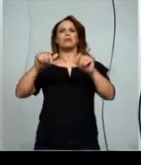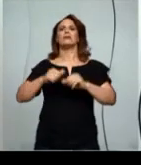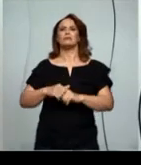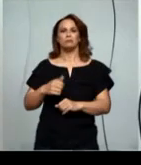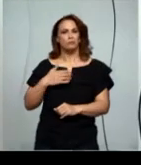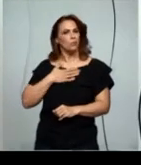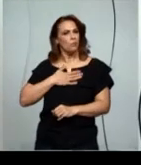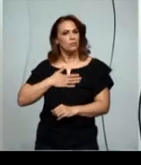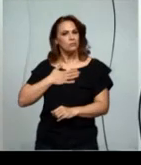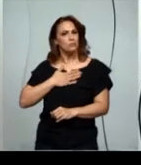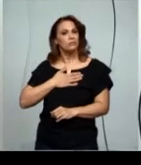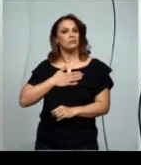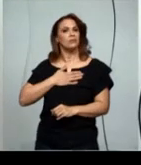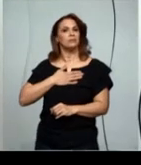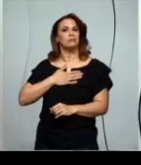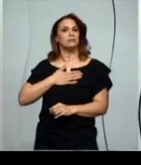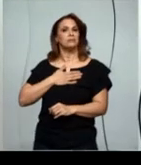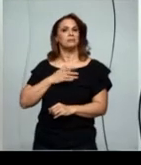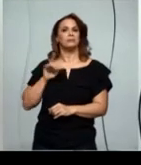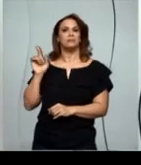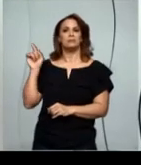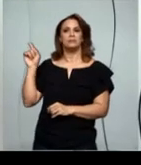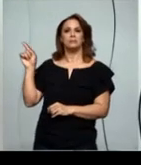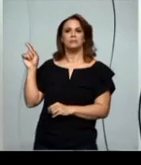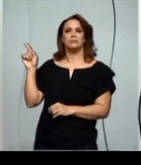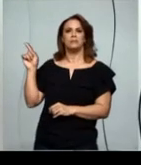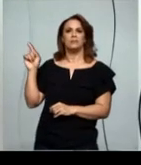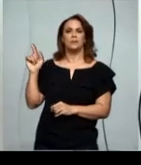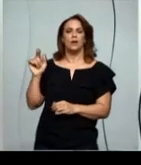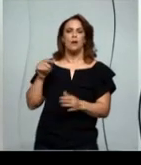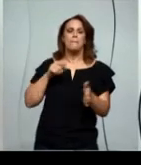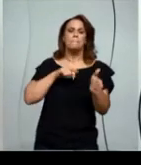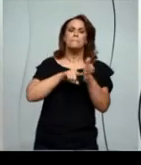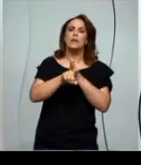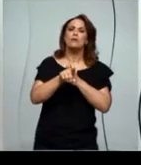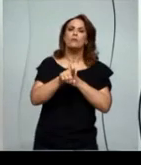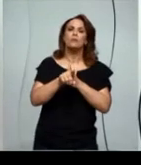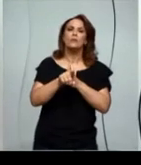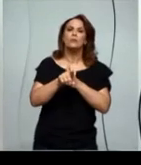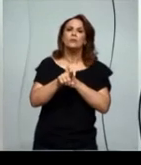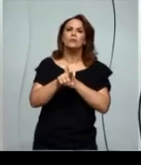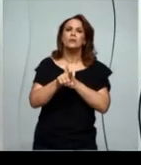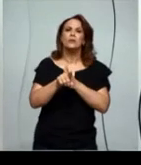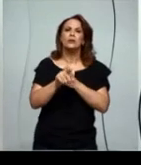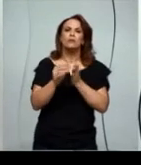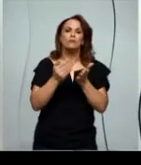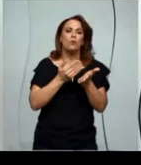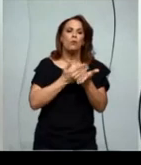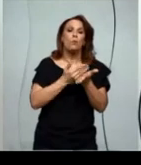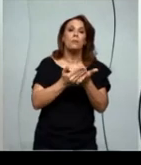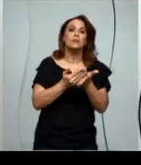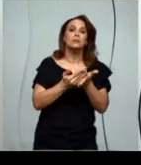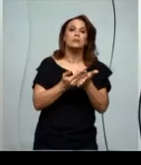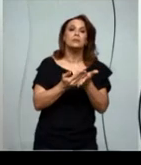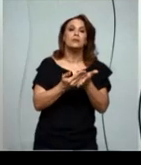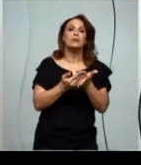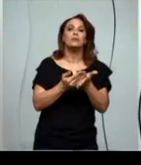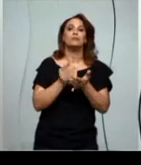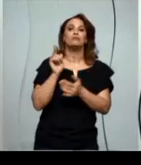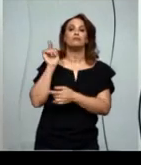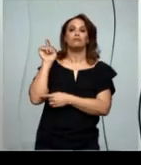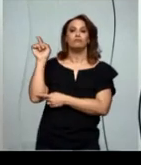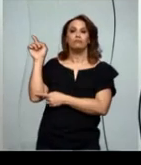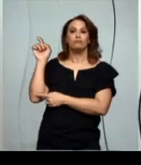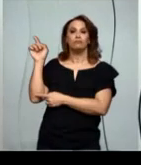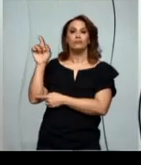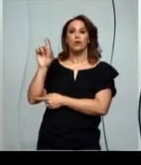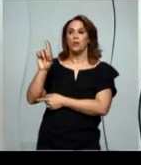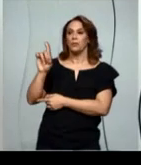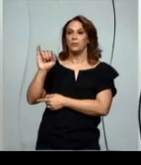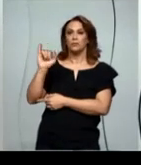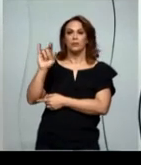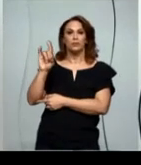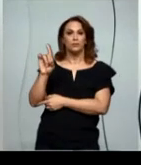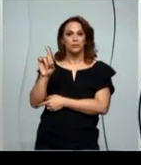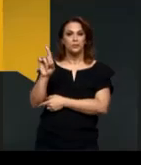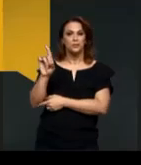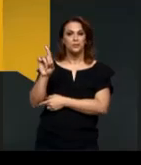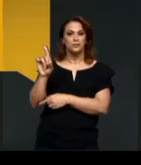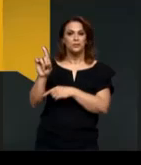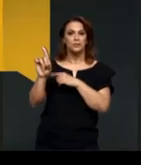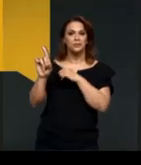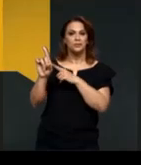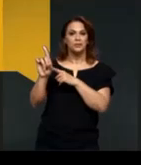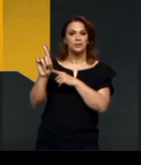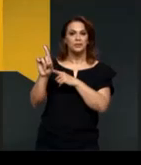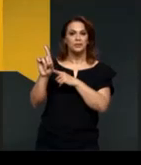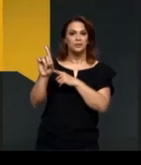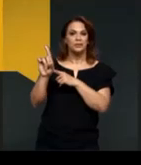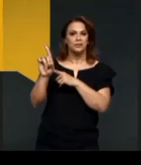pergunta usando o quê? De modo semelhante, eu uso o did. Começo com did. Did you?